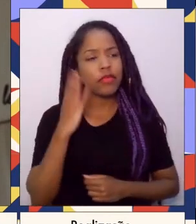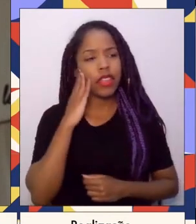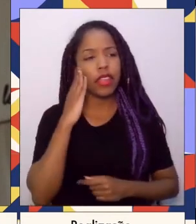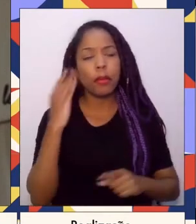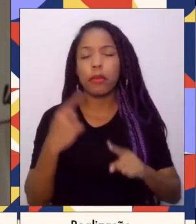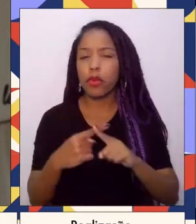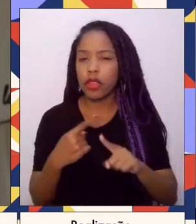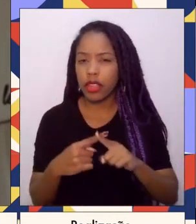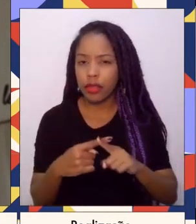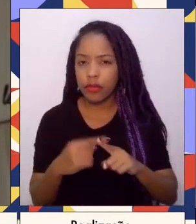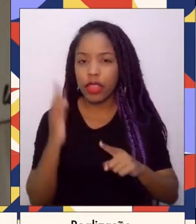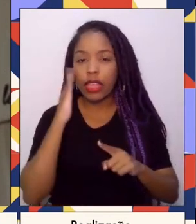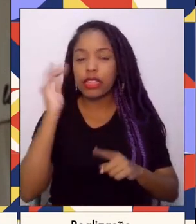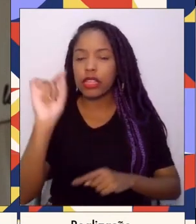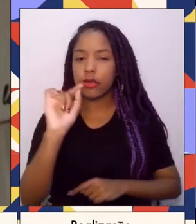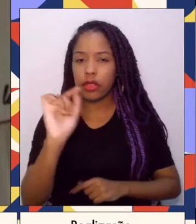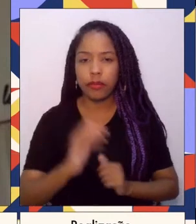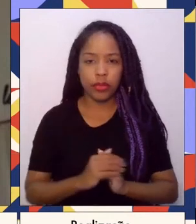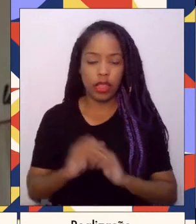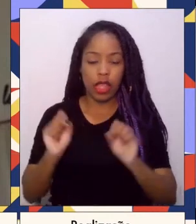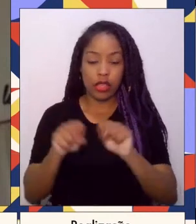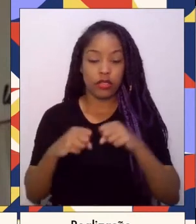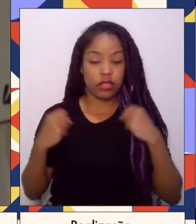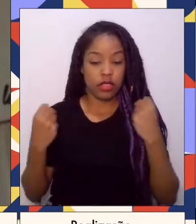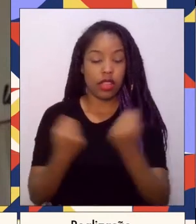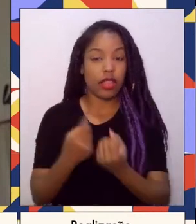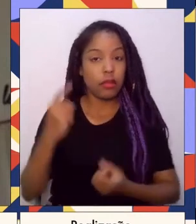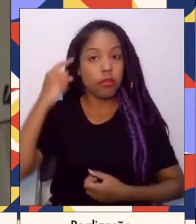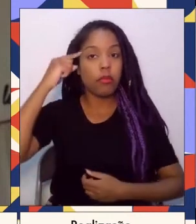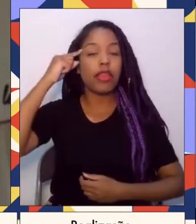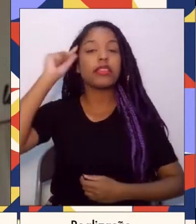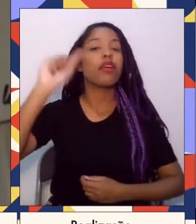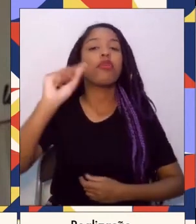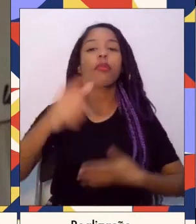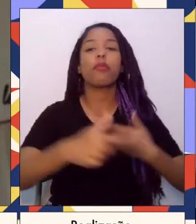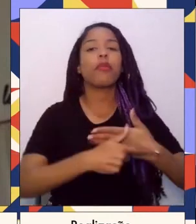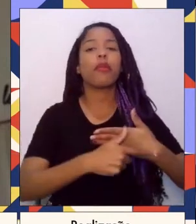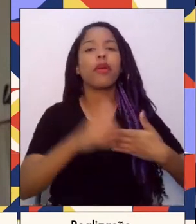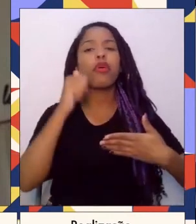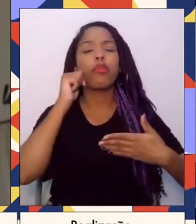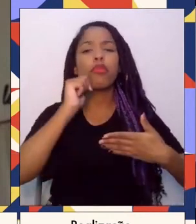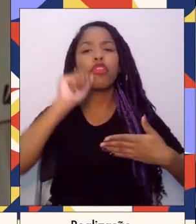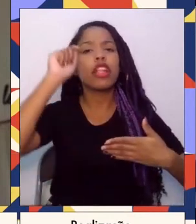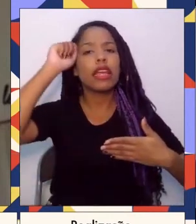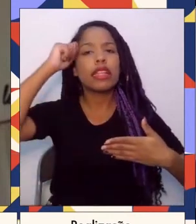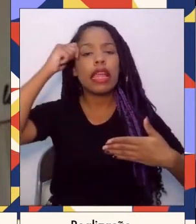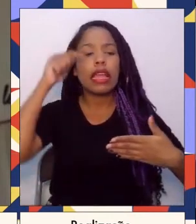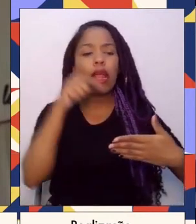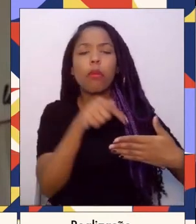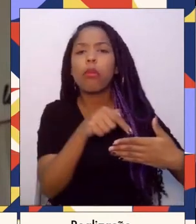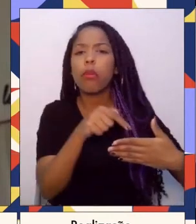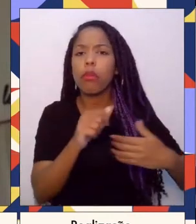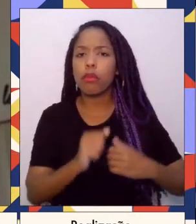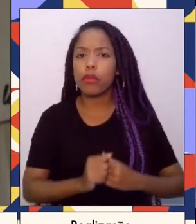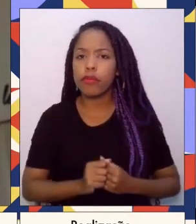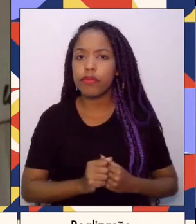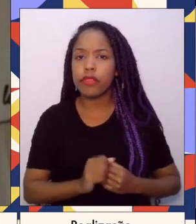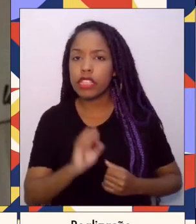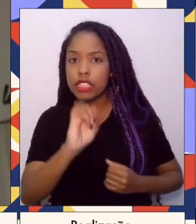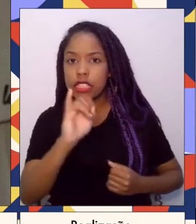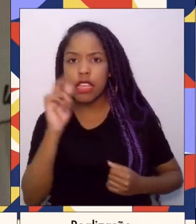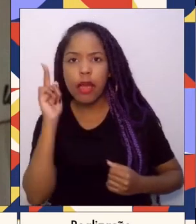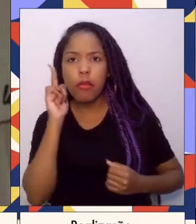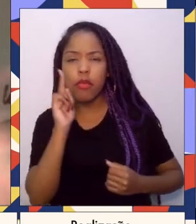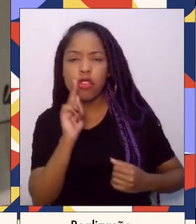entendimento da sociedade brasileira sobre o papel que uma mulher negra deveria exercer e quando ela usa quebrar com